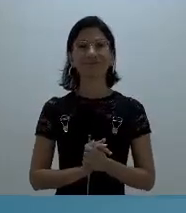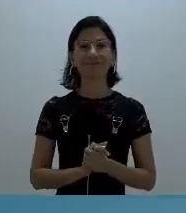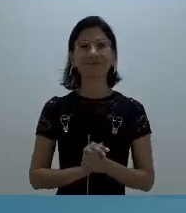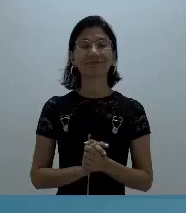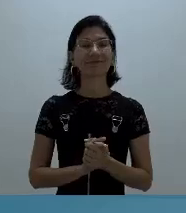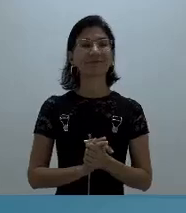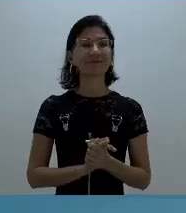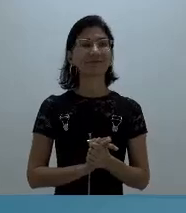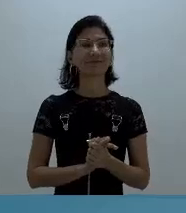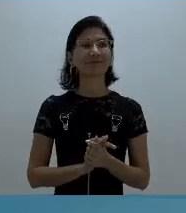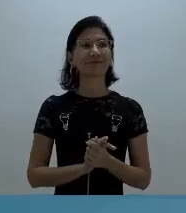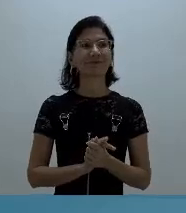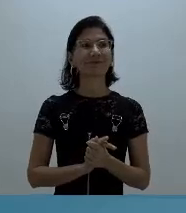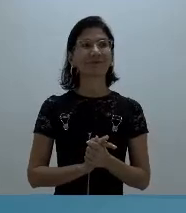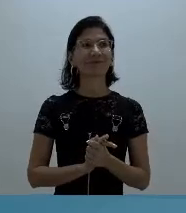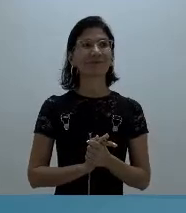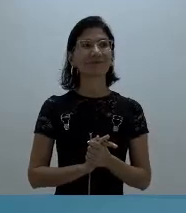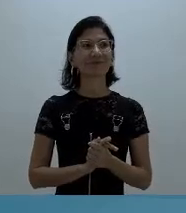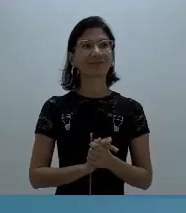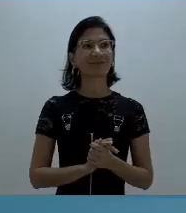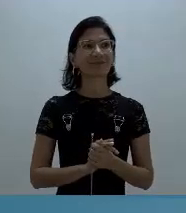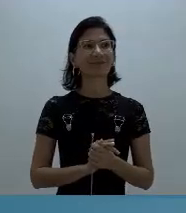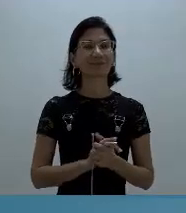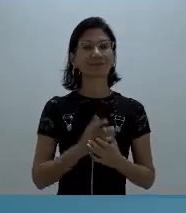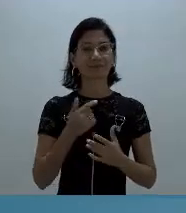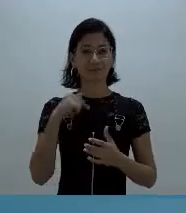Eu peço a palavra. Diga, senhor.